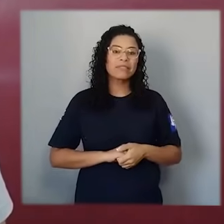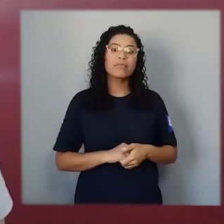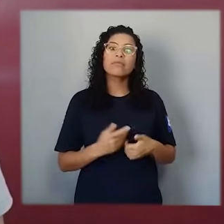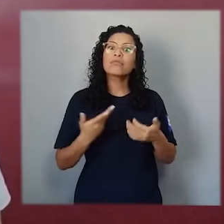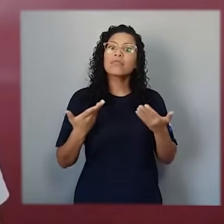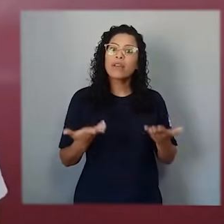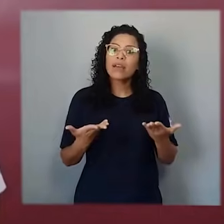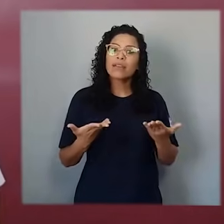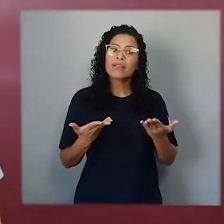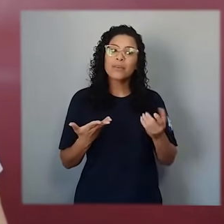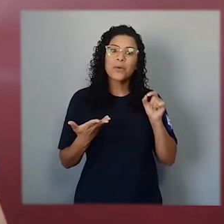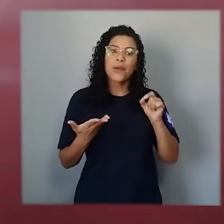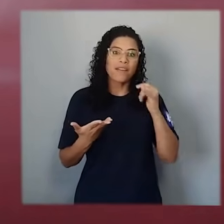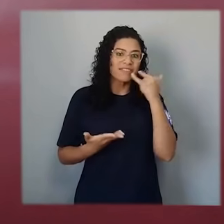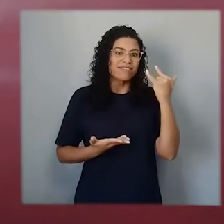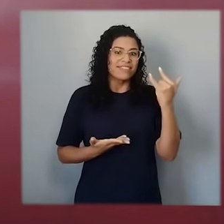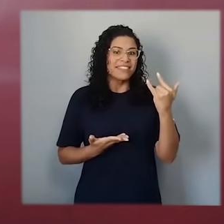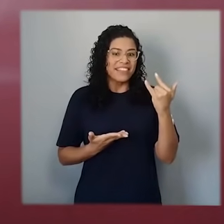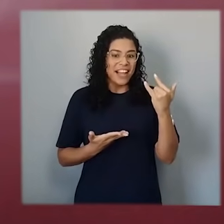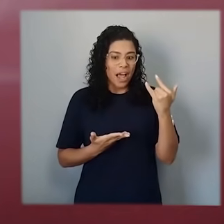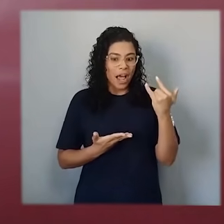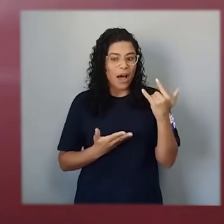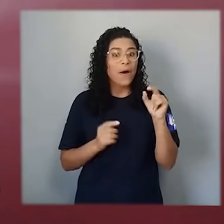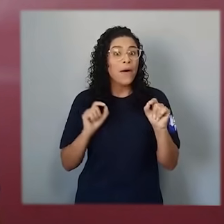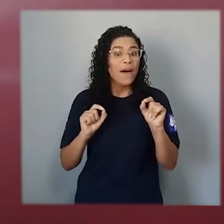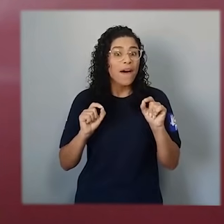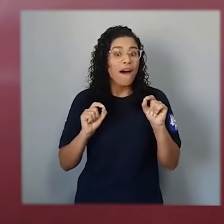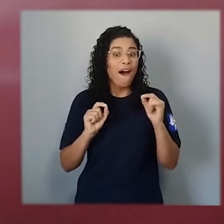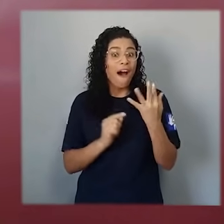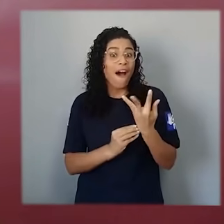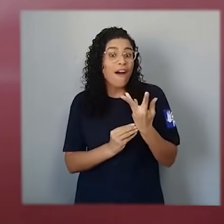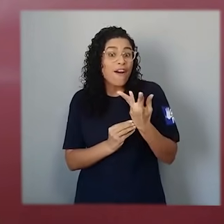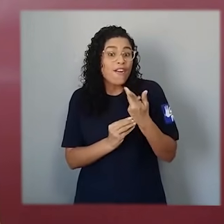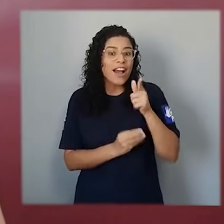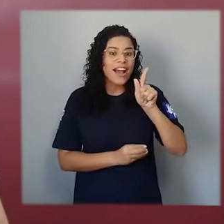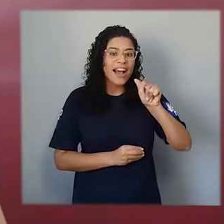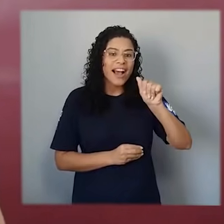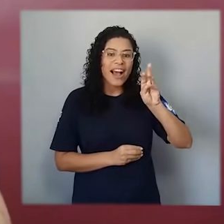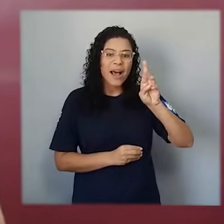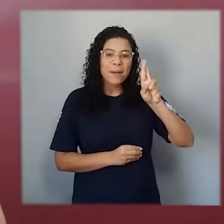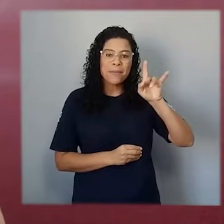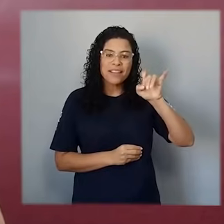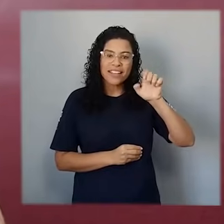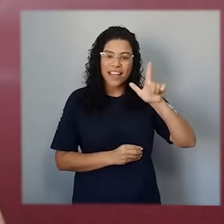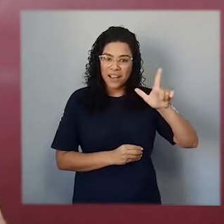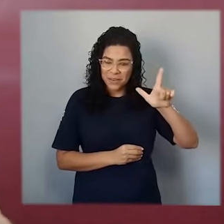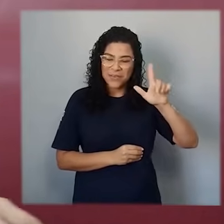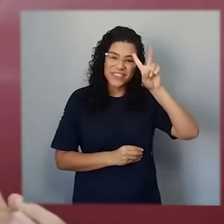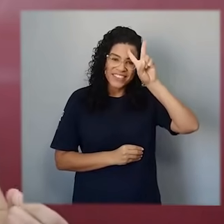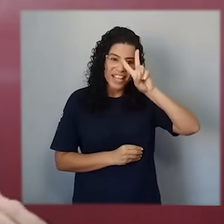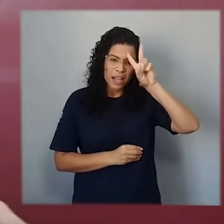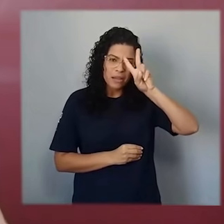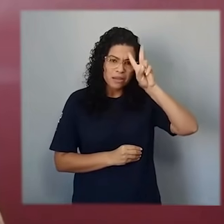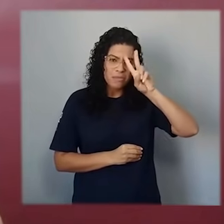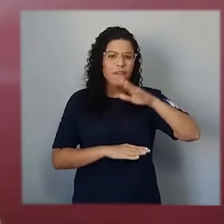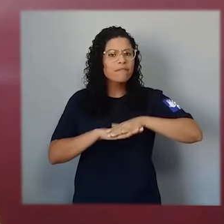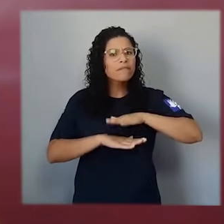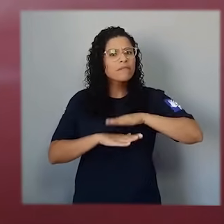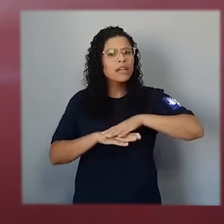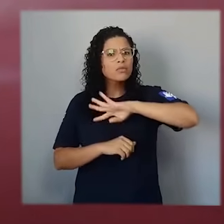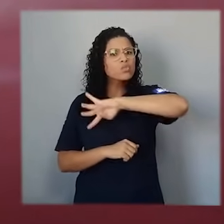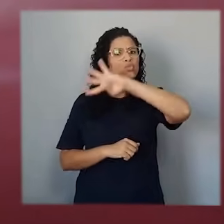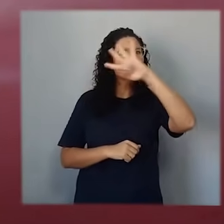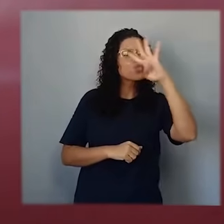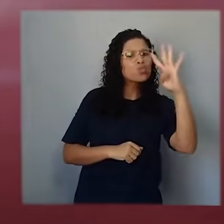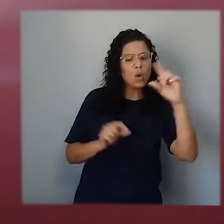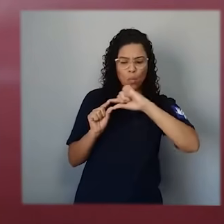E inspiradas pelo artista Gabriel Daui, aquele que fez o arco-íris com